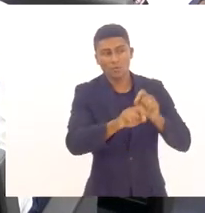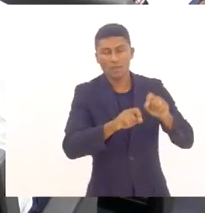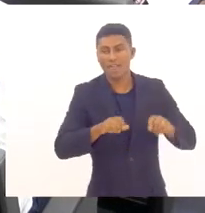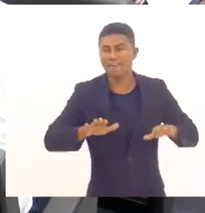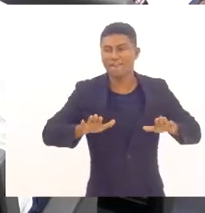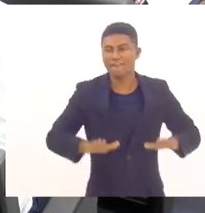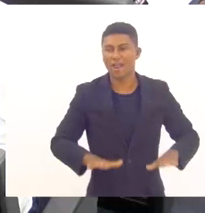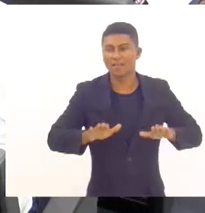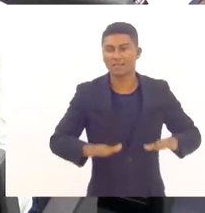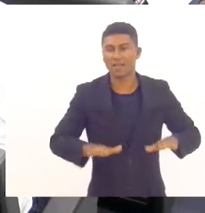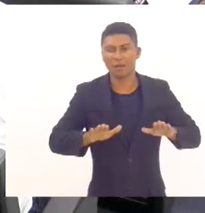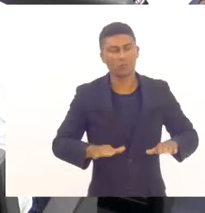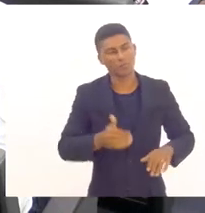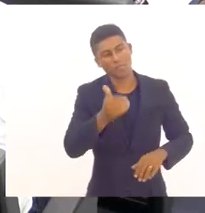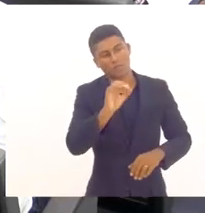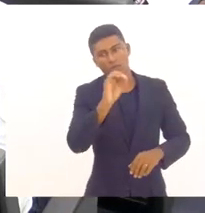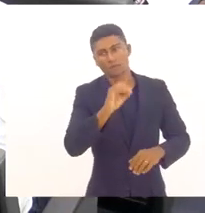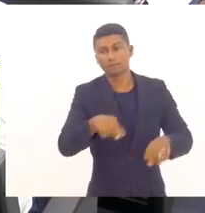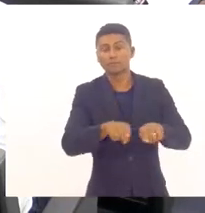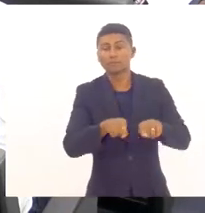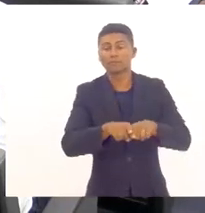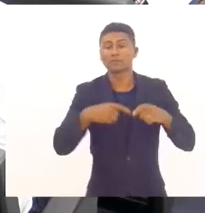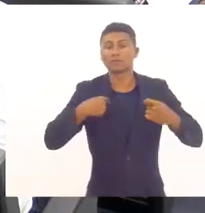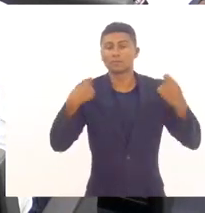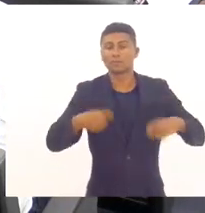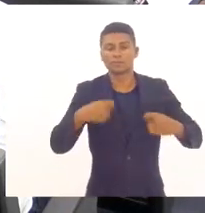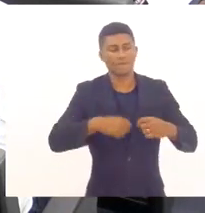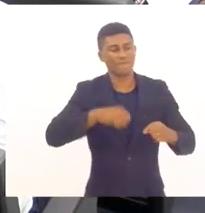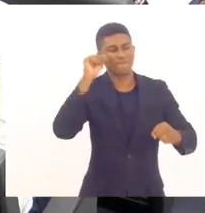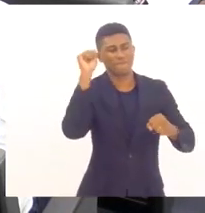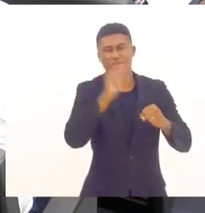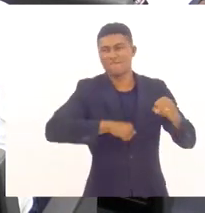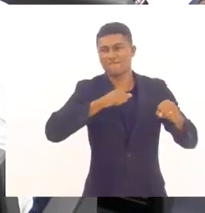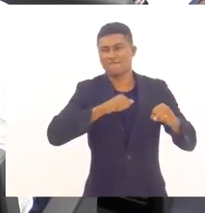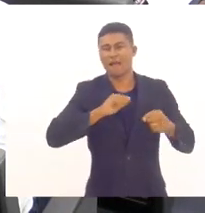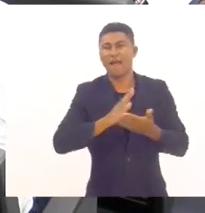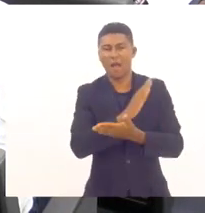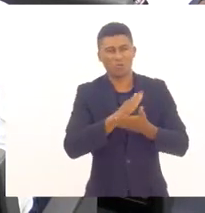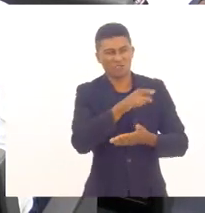Também tive que dar cascudinho, porque tinha uns que são abusados.